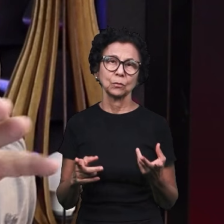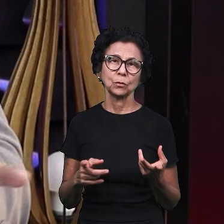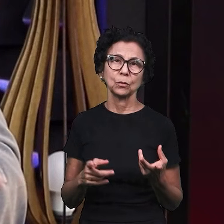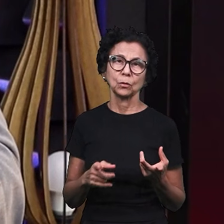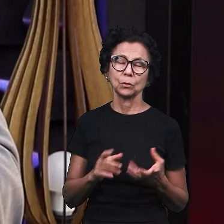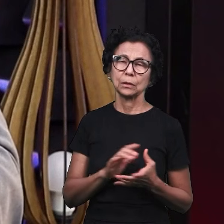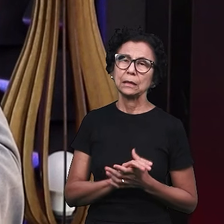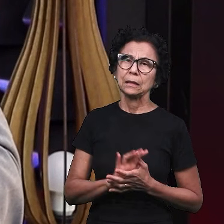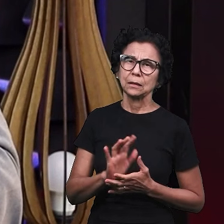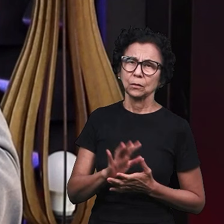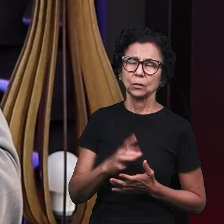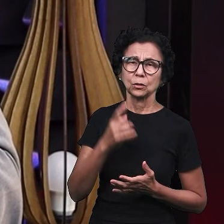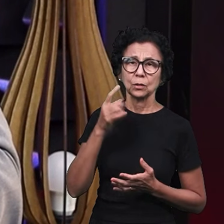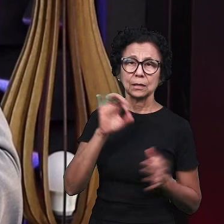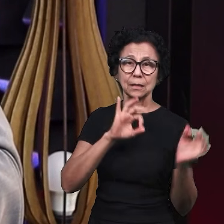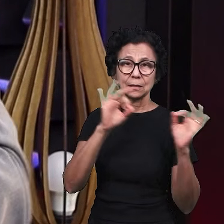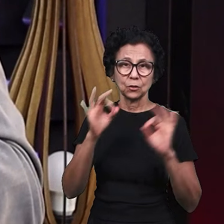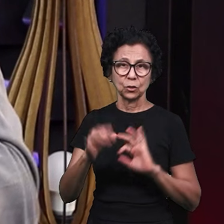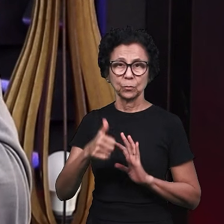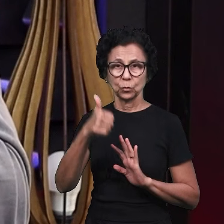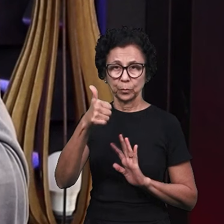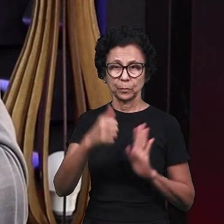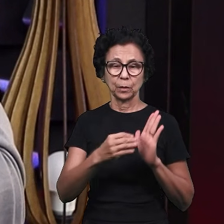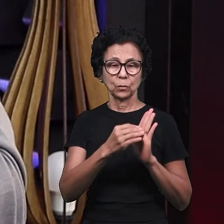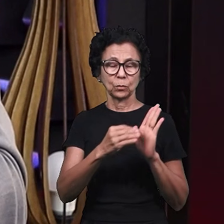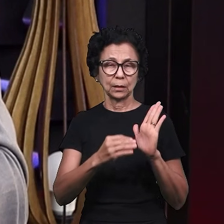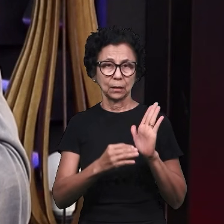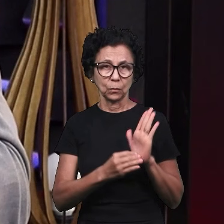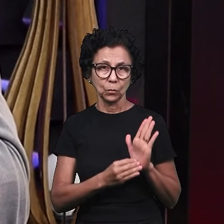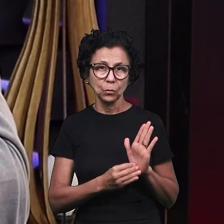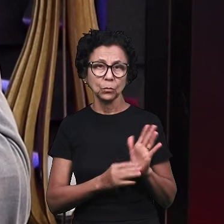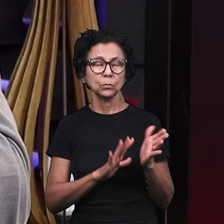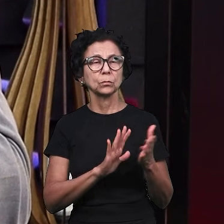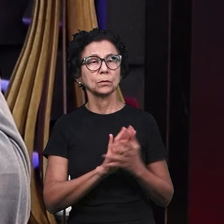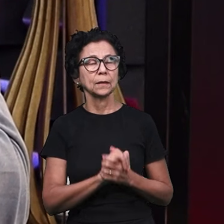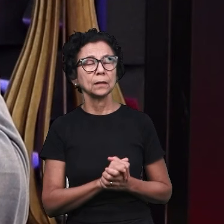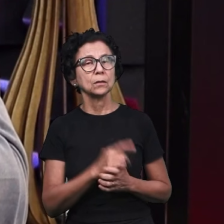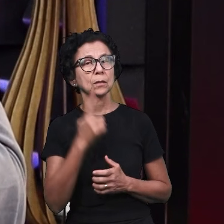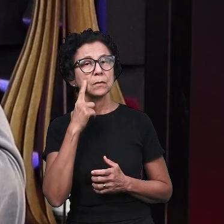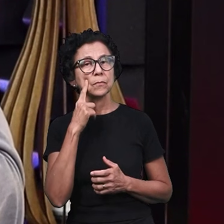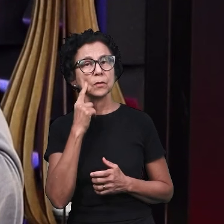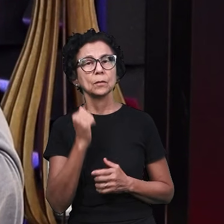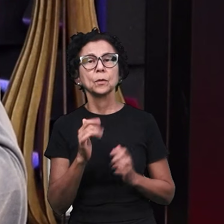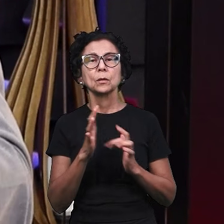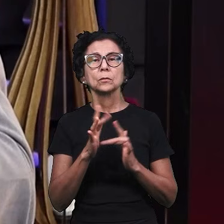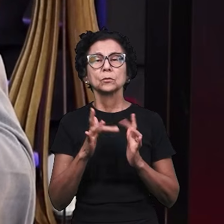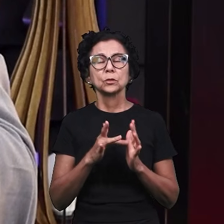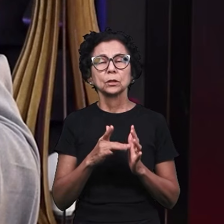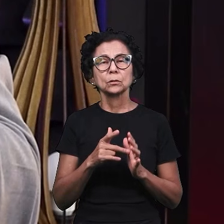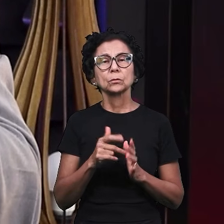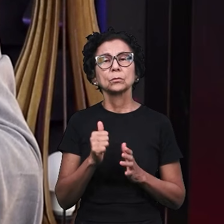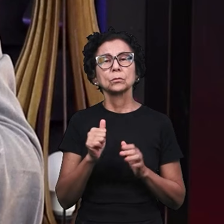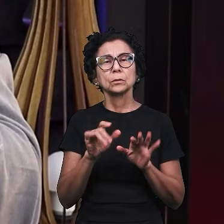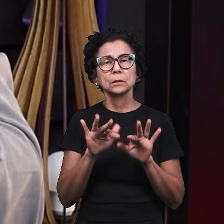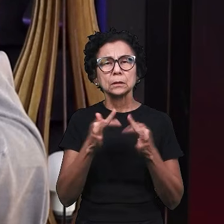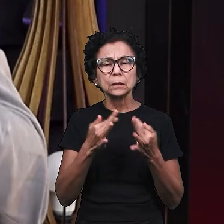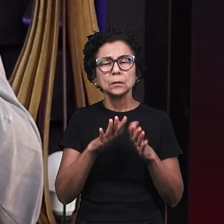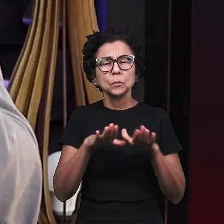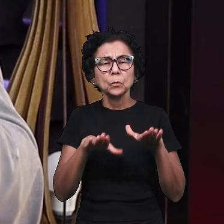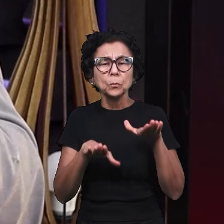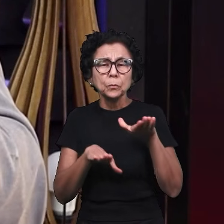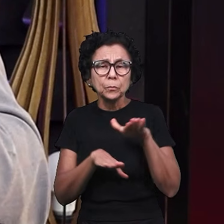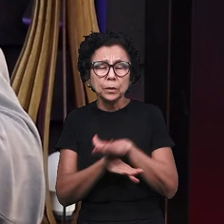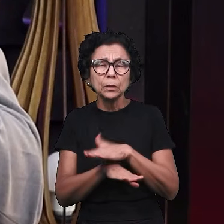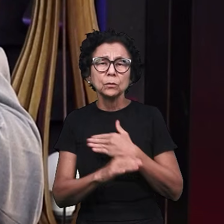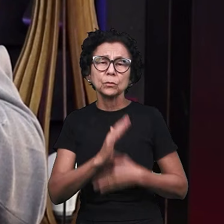apagar aquilo que nós vimos no primeiro episódio do rei humilde, montado sobre um jumento, um Jesus que é manso,